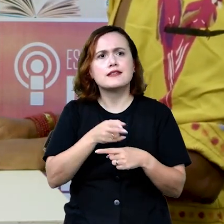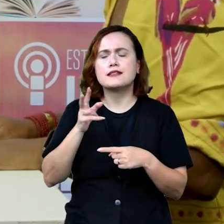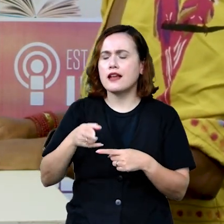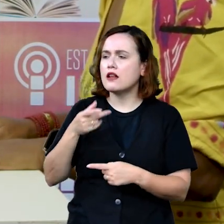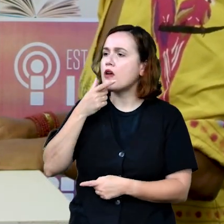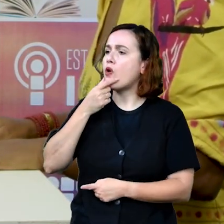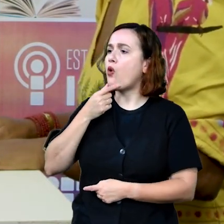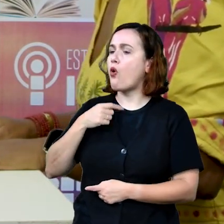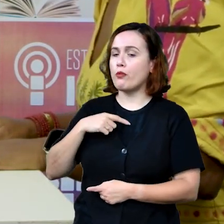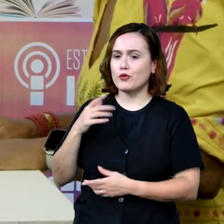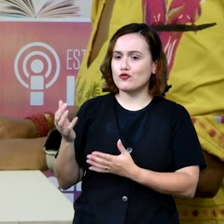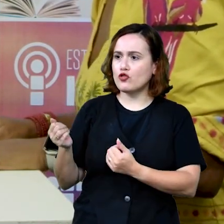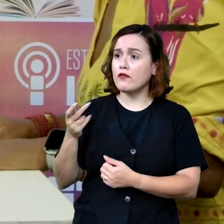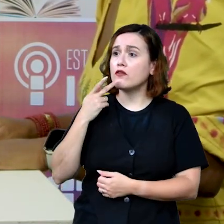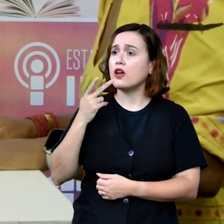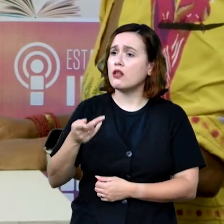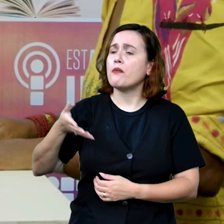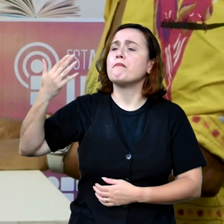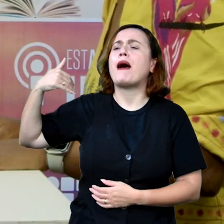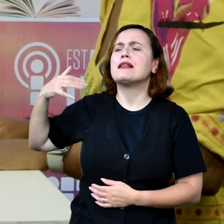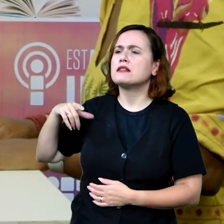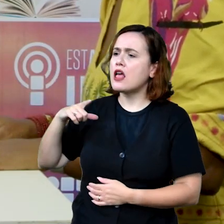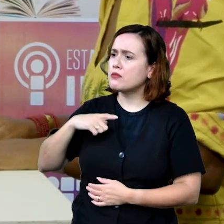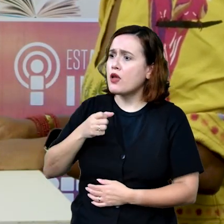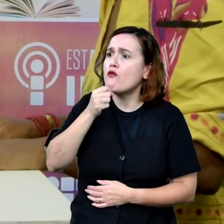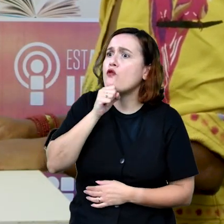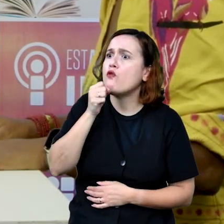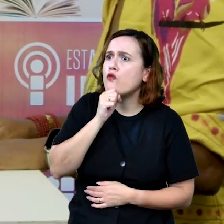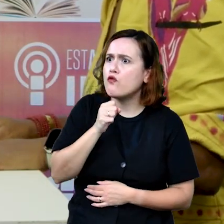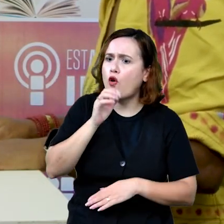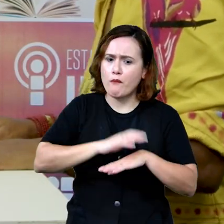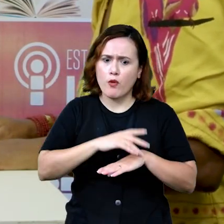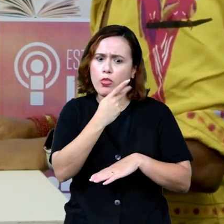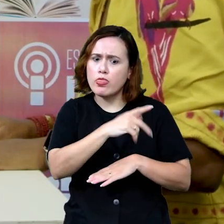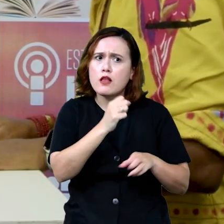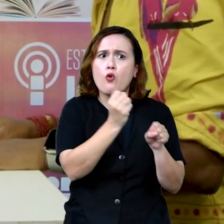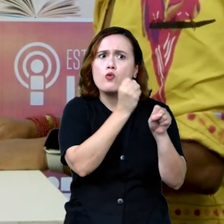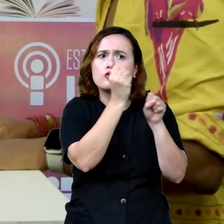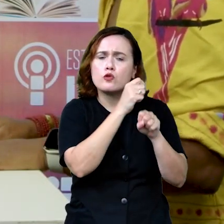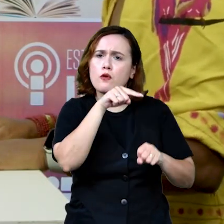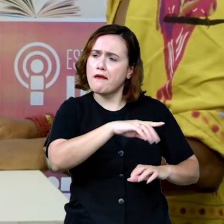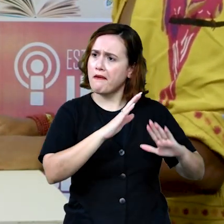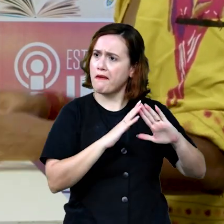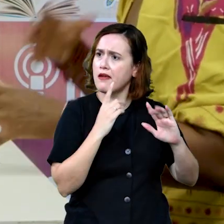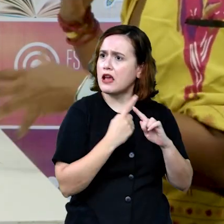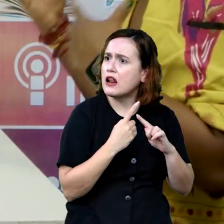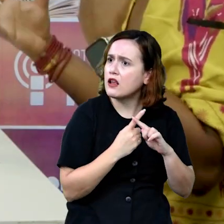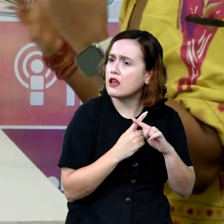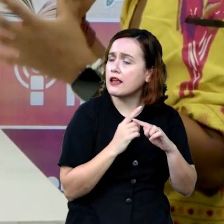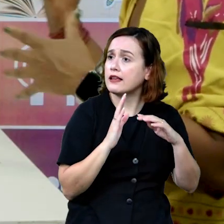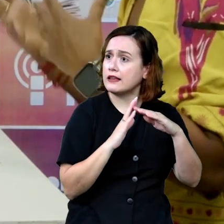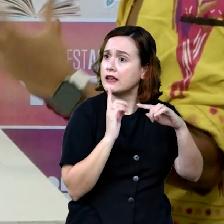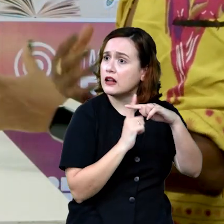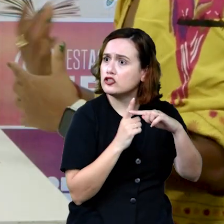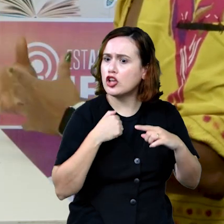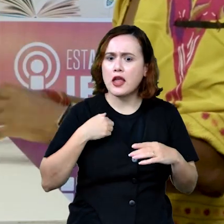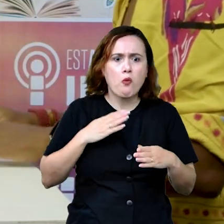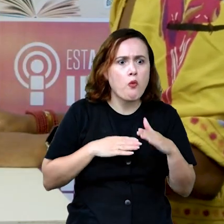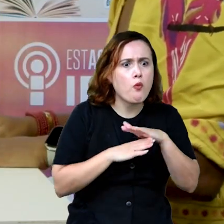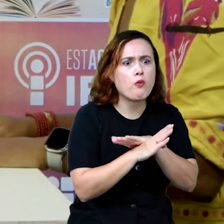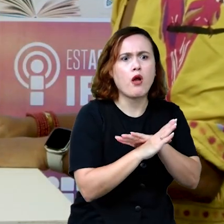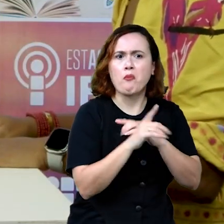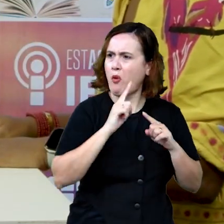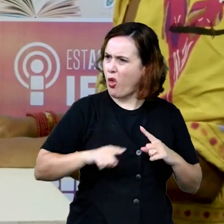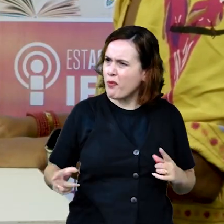assim: foram os meus avós que construíram essa igreja e eu não posso entrar. E aí essa cena ficou reverberando em mim e eu